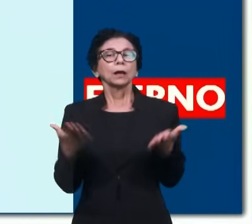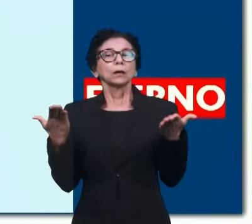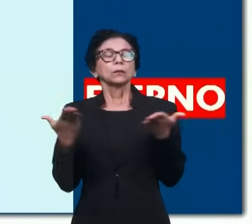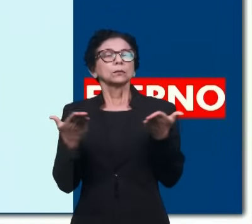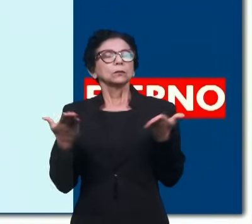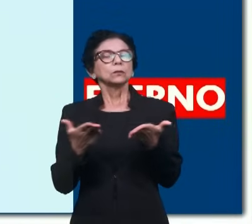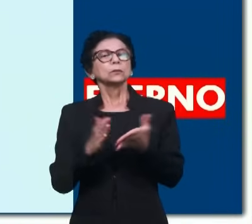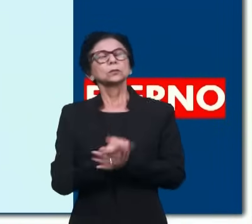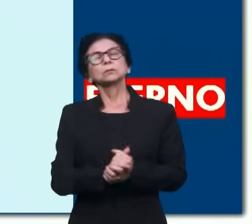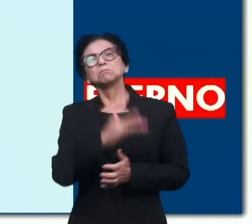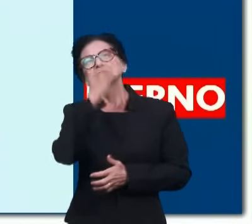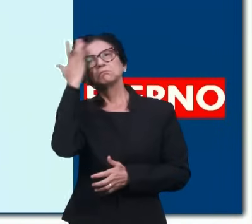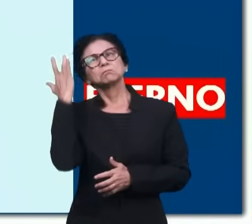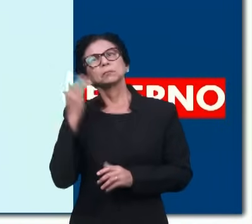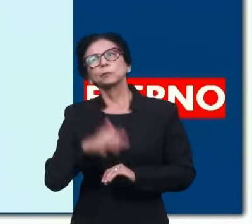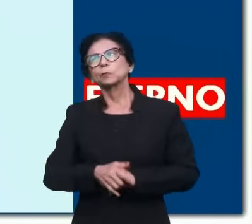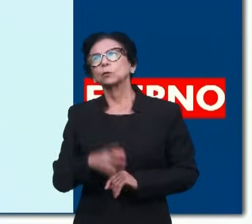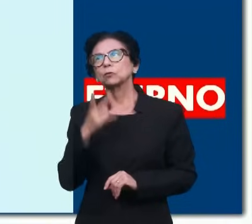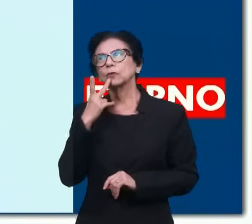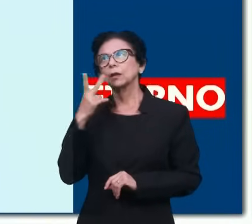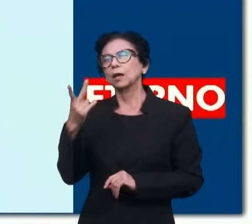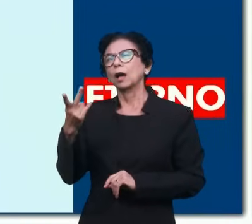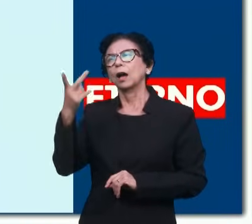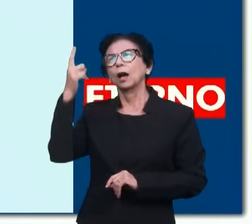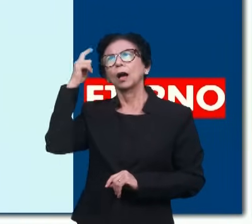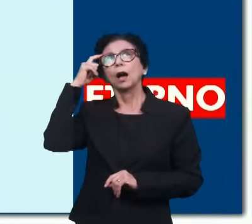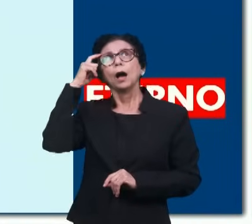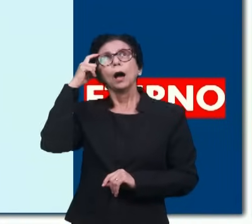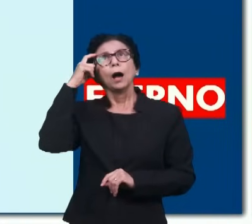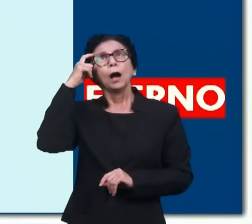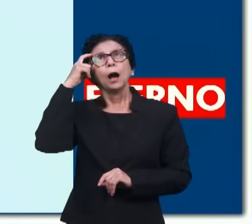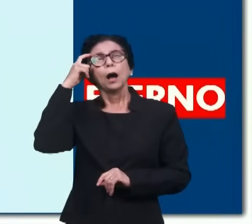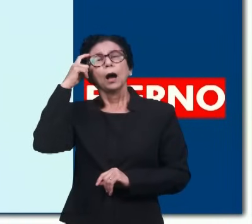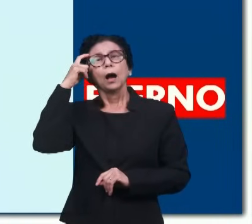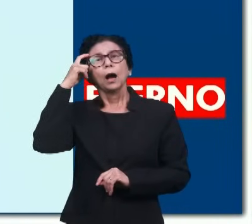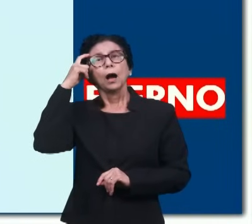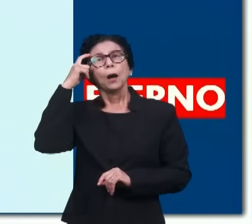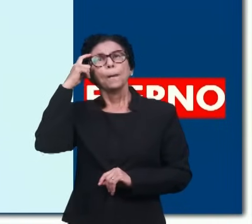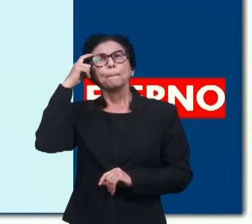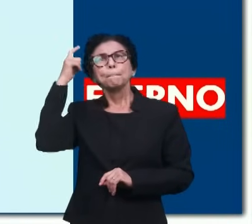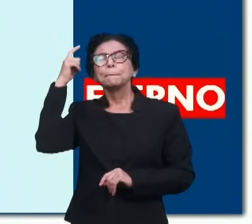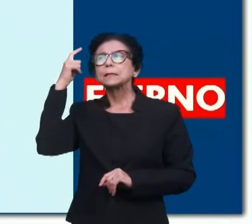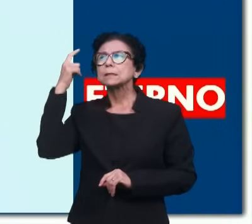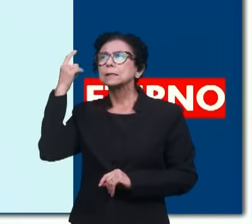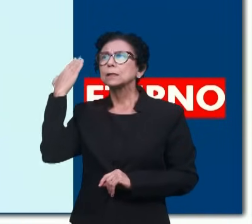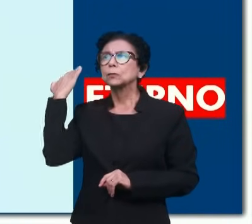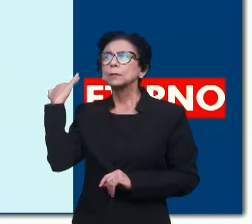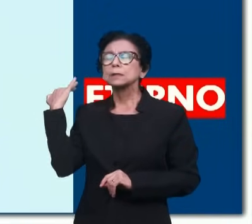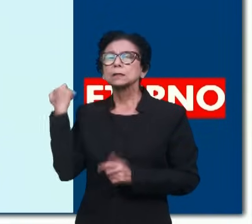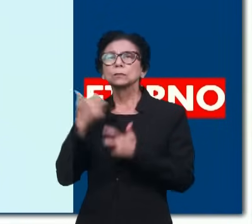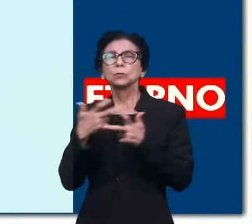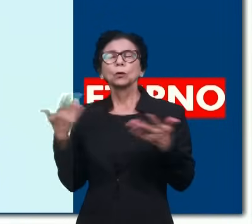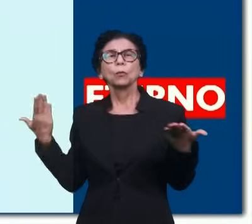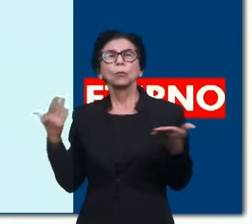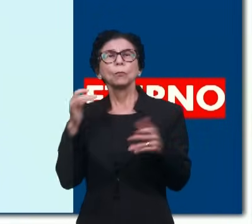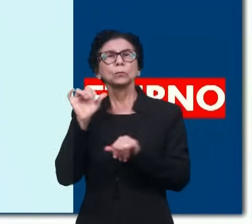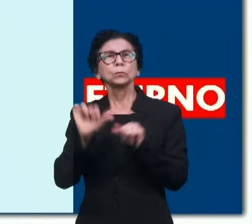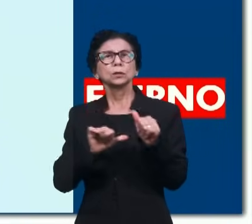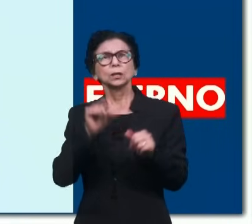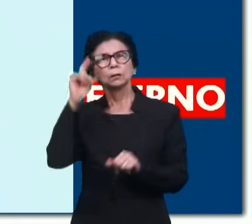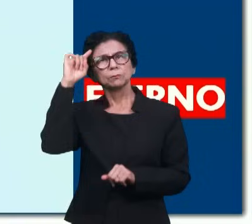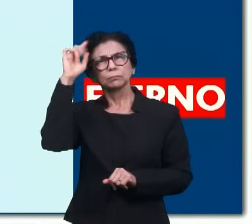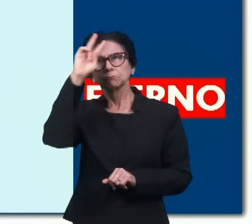pode chegar e dizer assim, eu pensei que era assim, mas eu acho que é assim. É isso mesmo, daqui. Existe uma